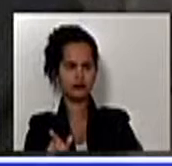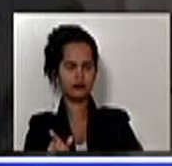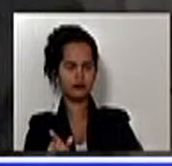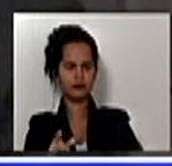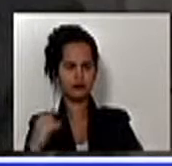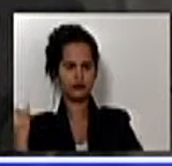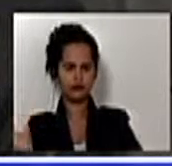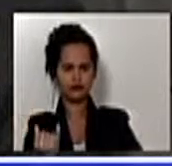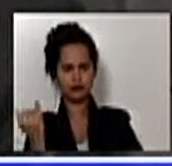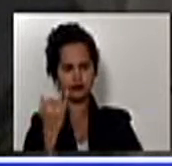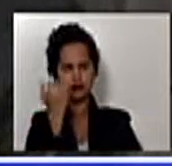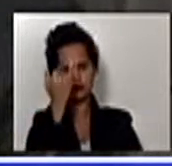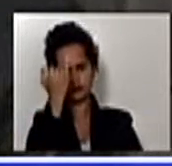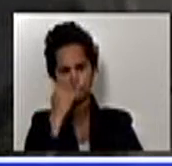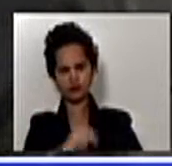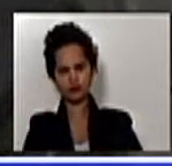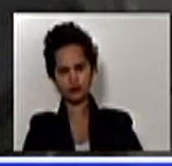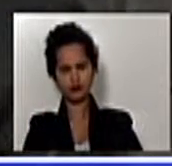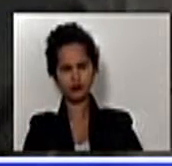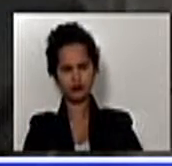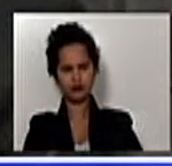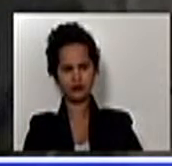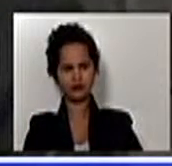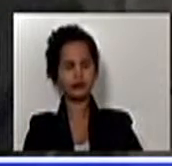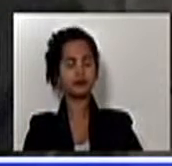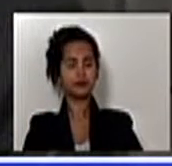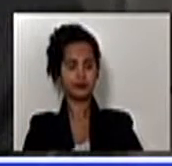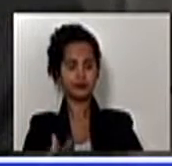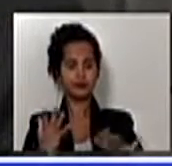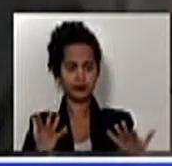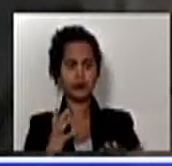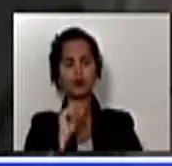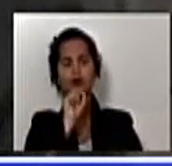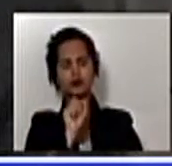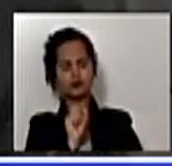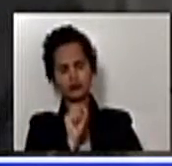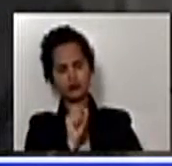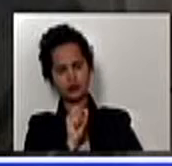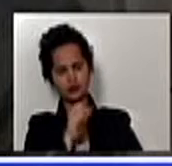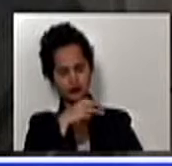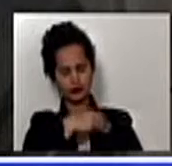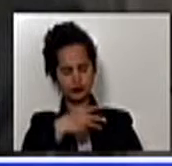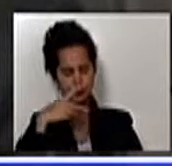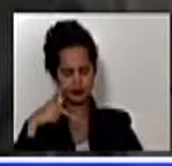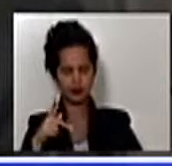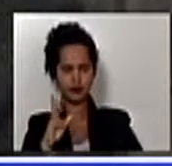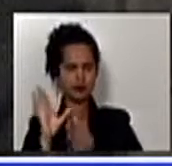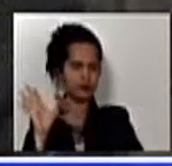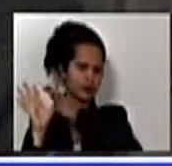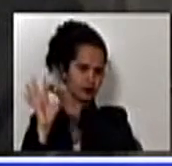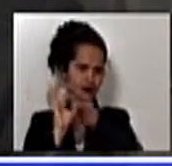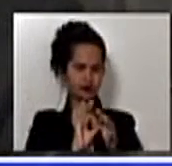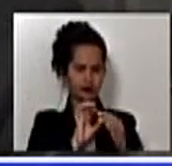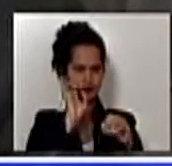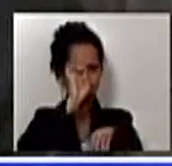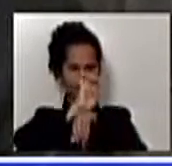hipossuficientes. É uma instituição que se alia ao Estado